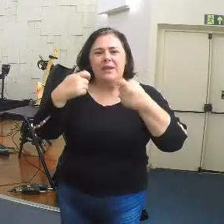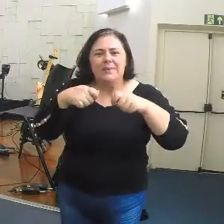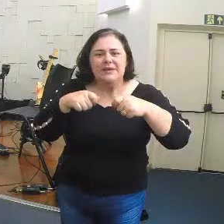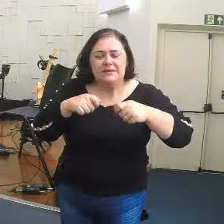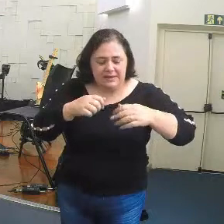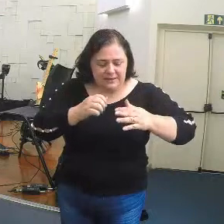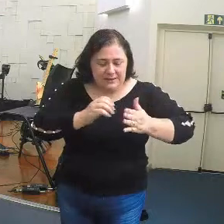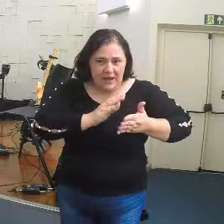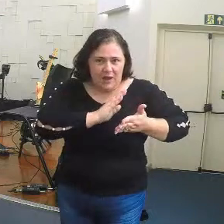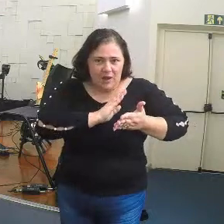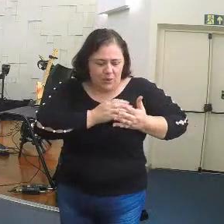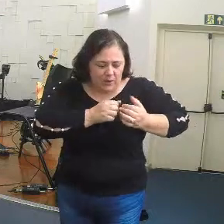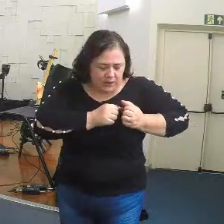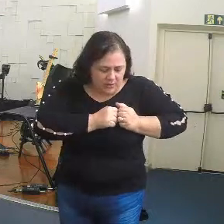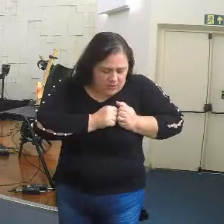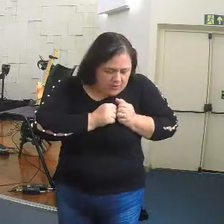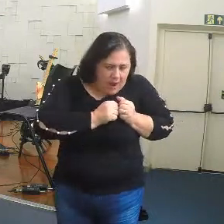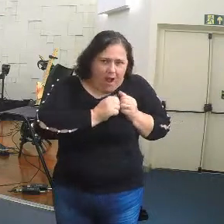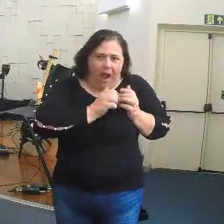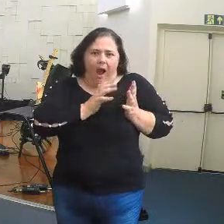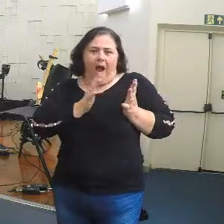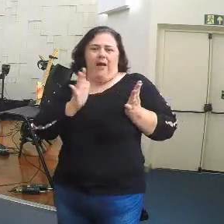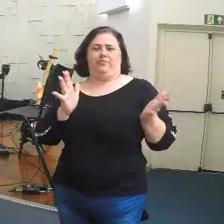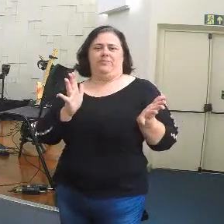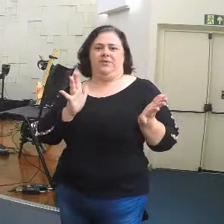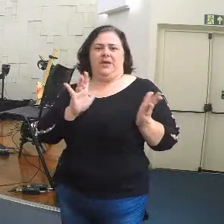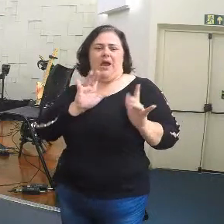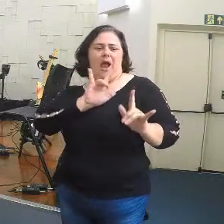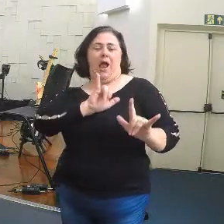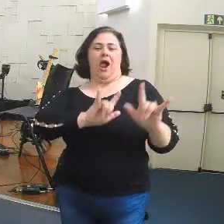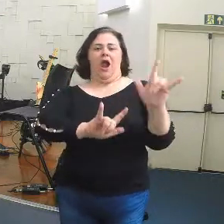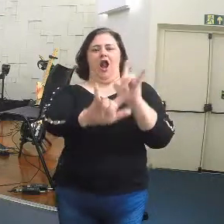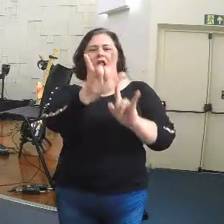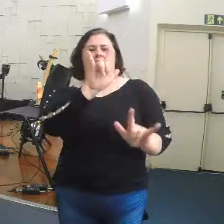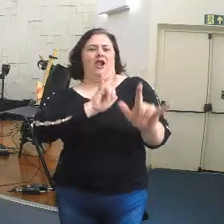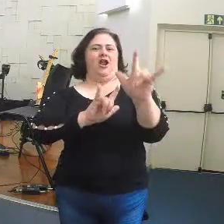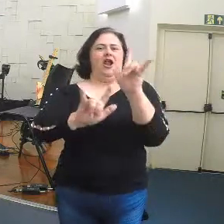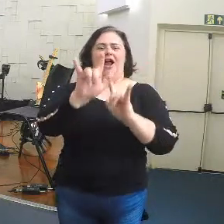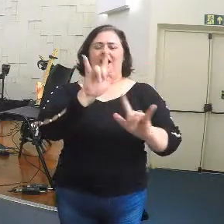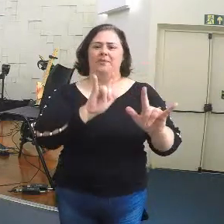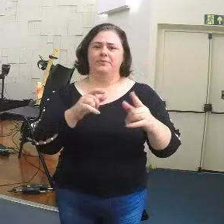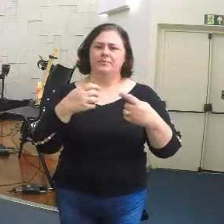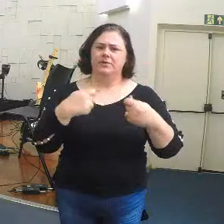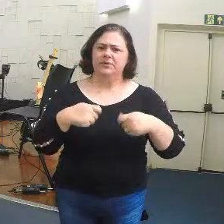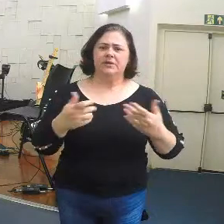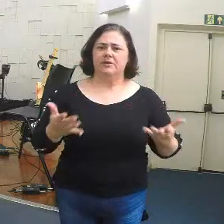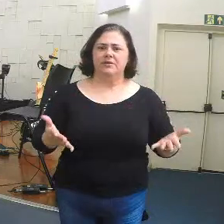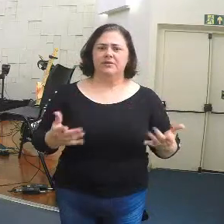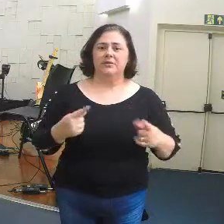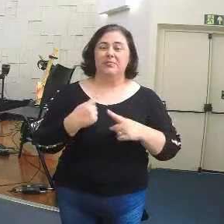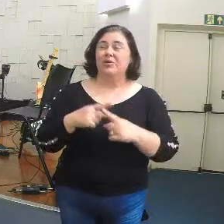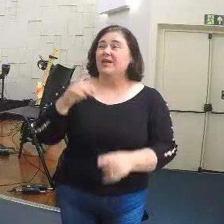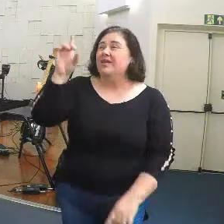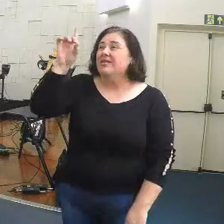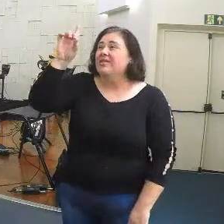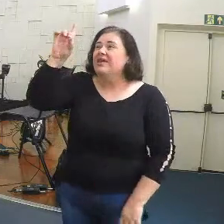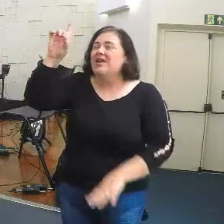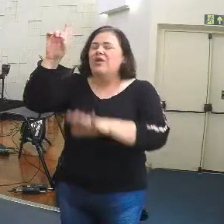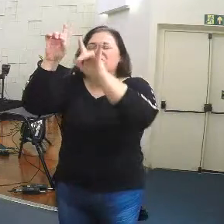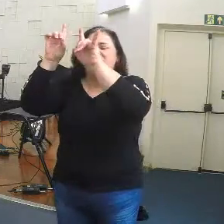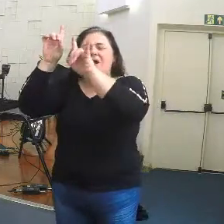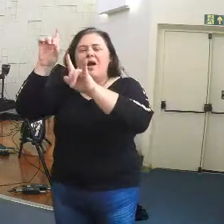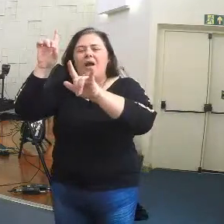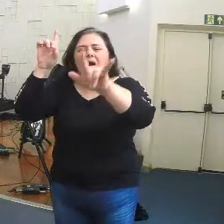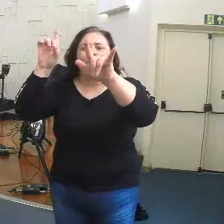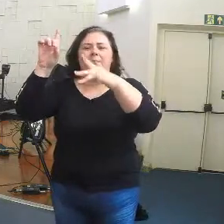a torneira do amor, porque a fonte é inesgotável. Porque Deus vai lhe dar sabedoria, porque Deus vai ensinar o que